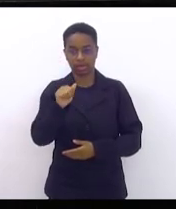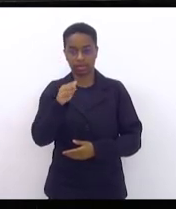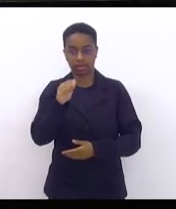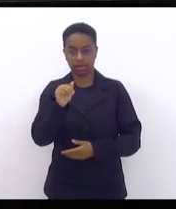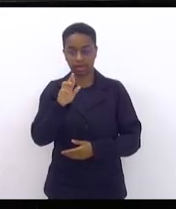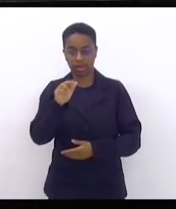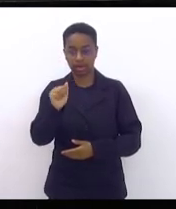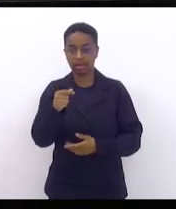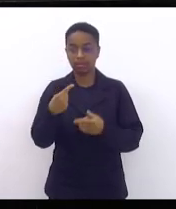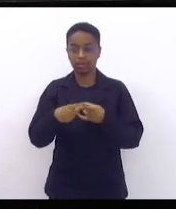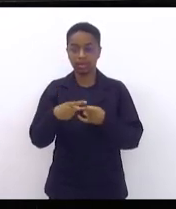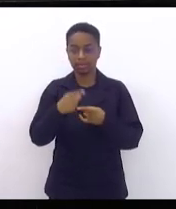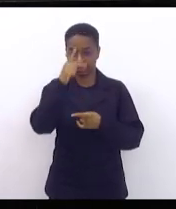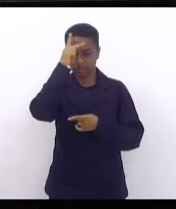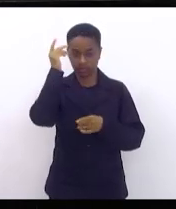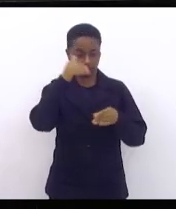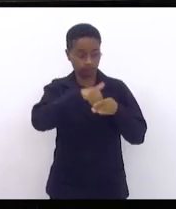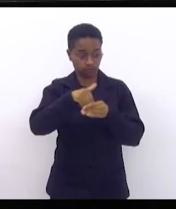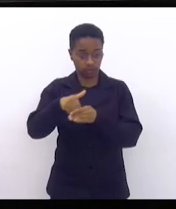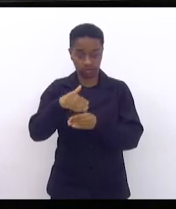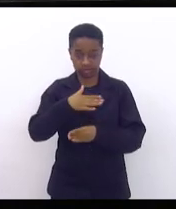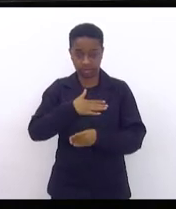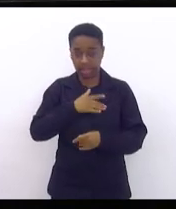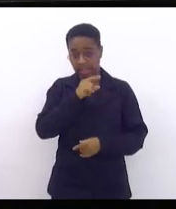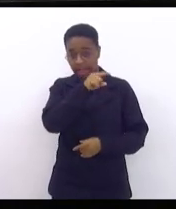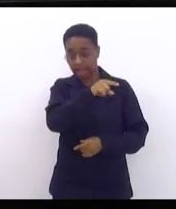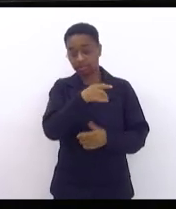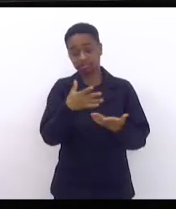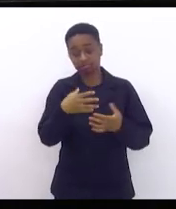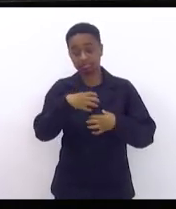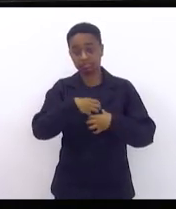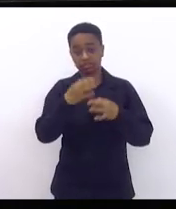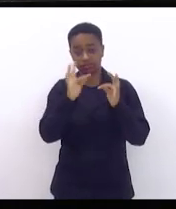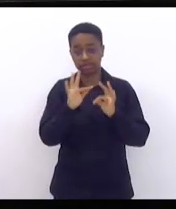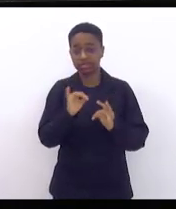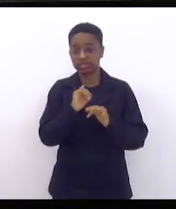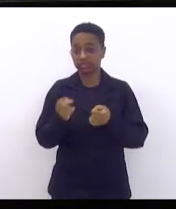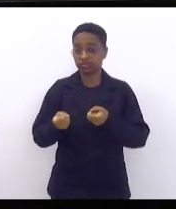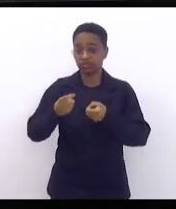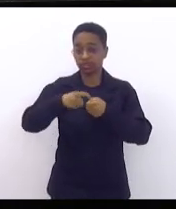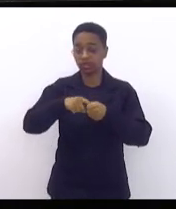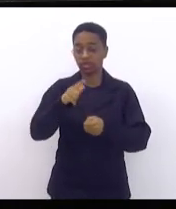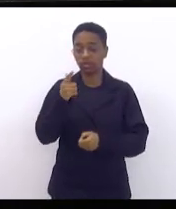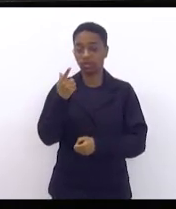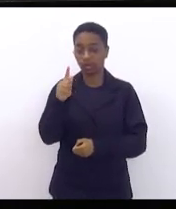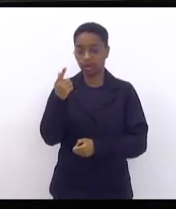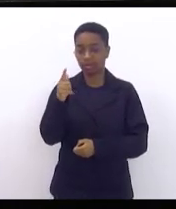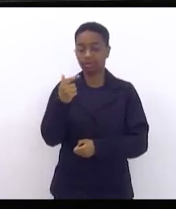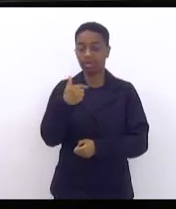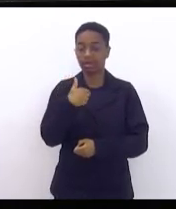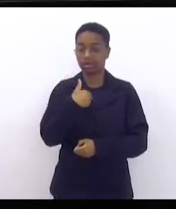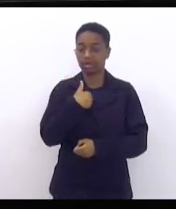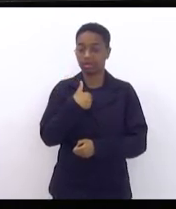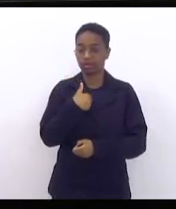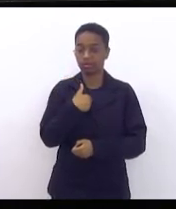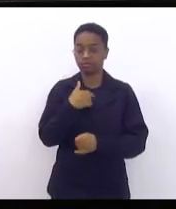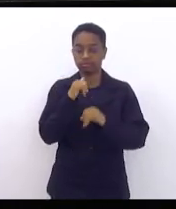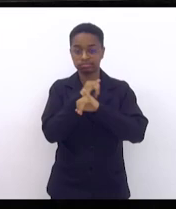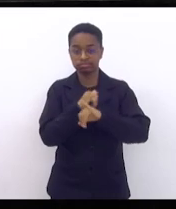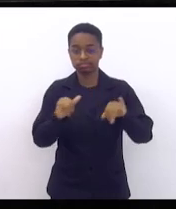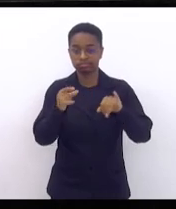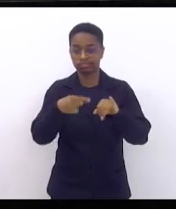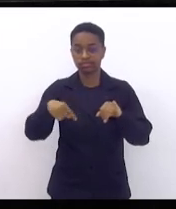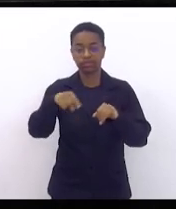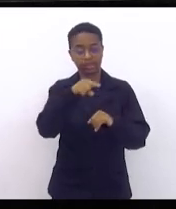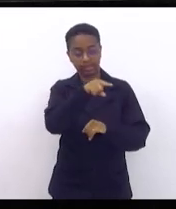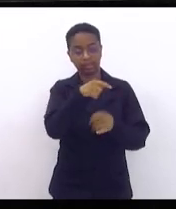um voto na Guanabara Então eu fico muito feliz se Voltasse a Guanabara eu e imediatamente se for Biônico eu indico o senhor para